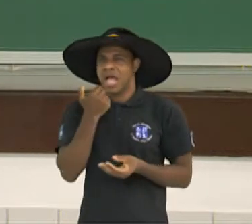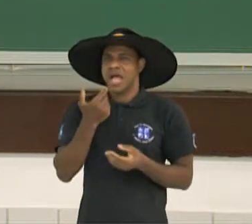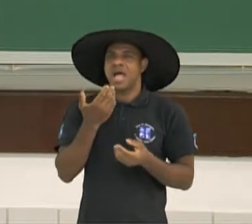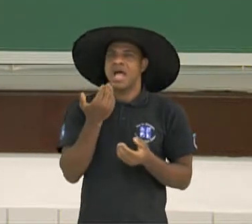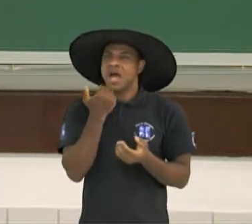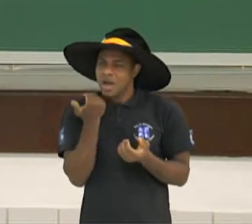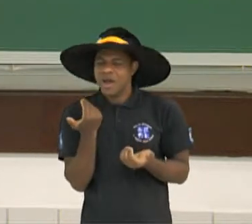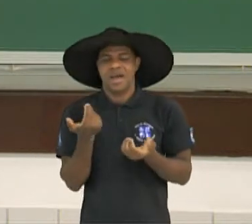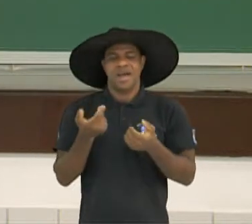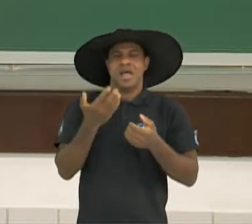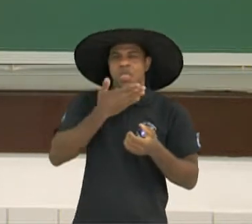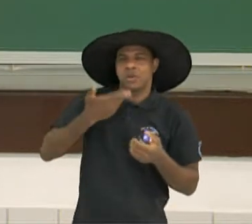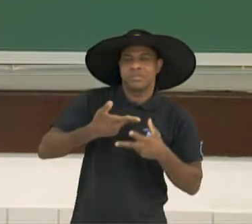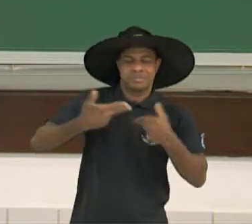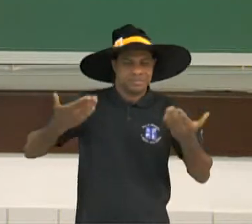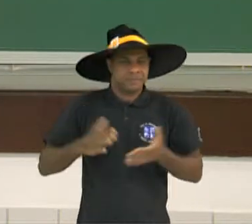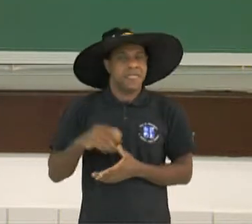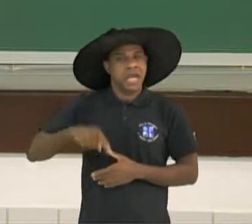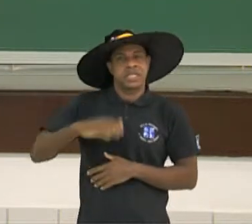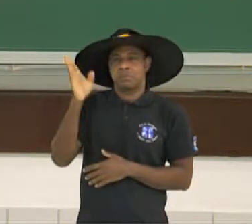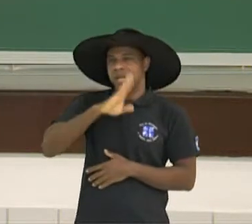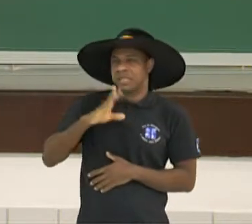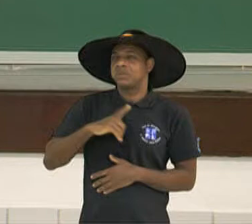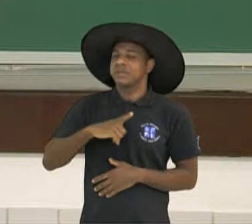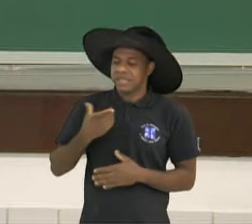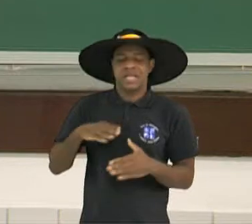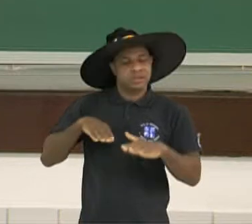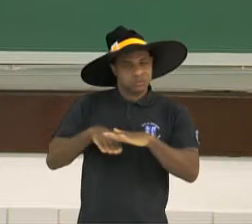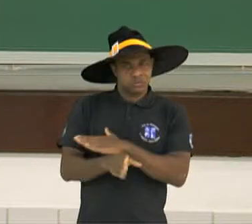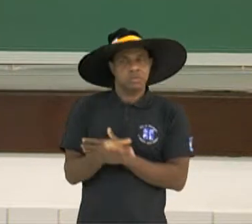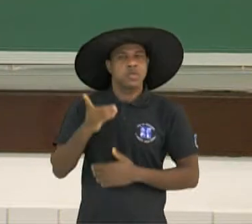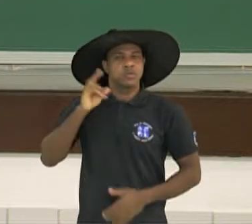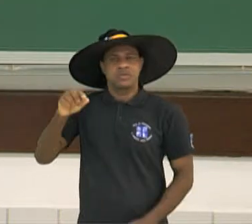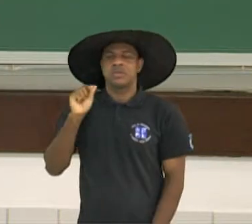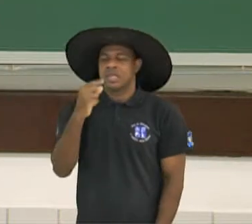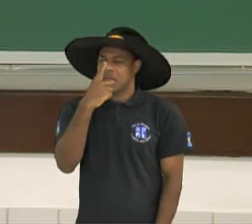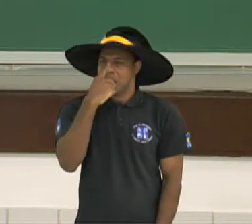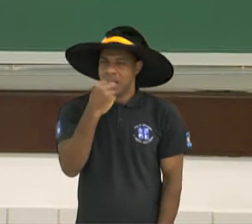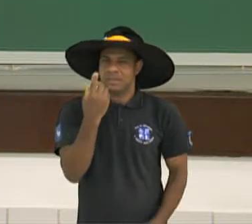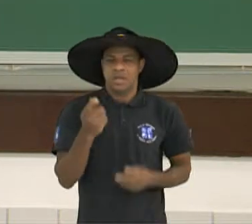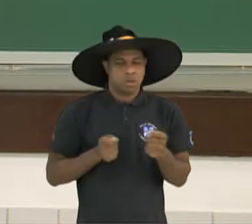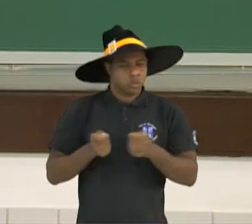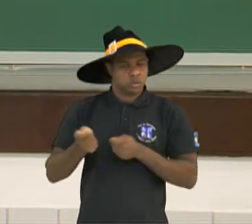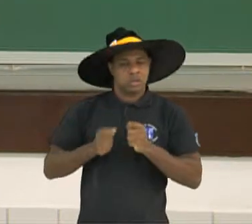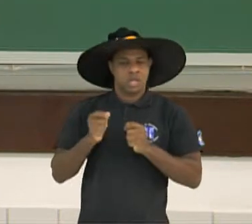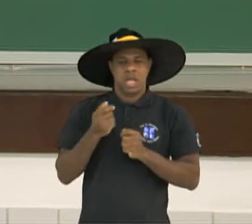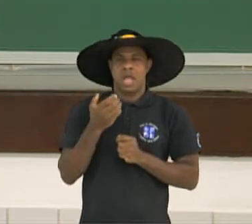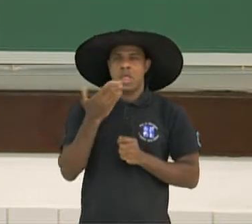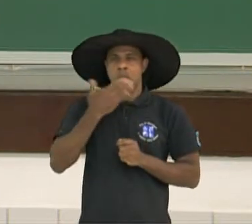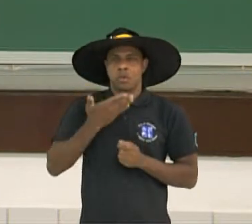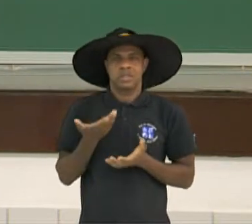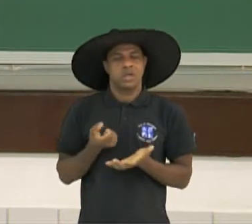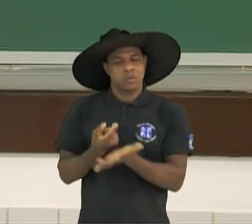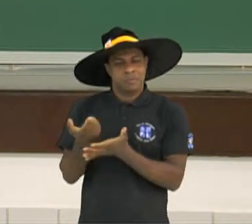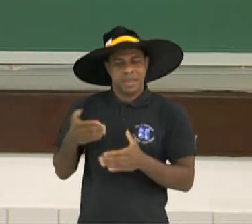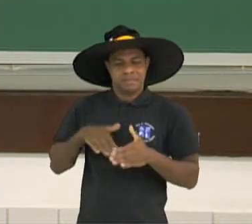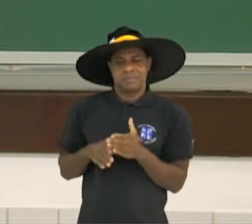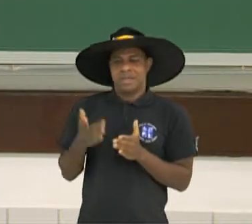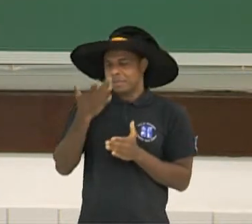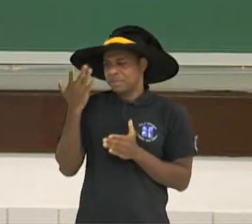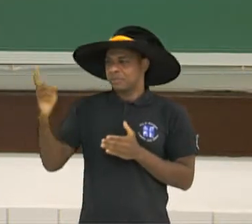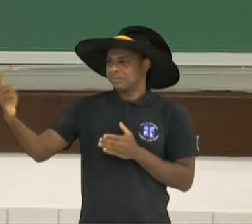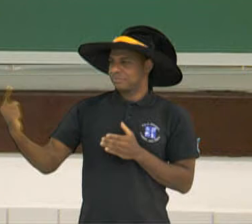regiões adquiriram esse hábito também e nesse dia compram lá os seus doces e ficam aguardando as pessoas